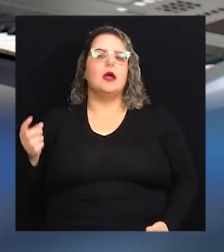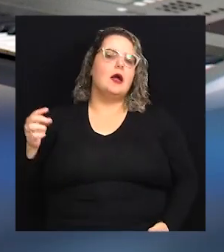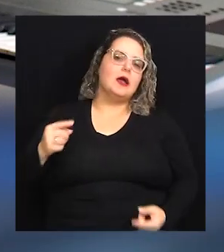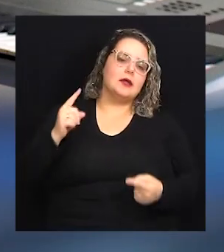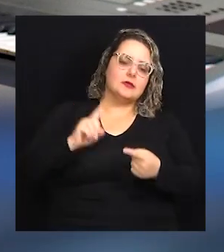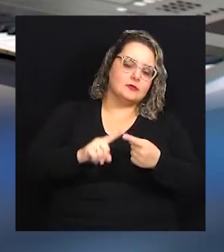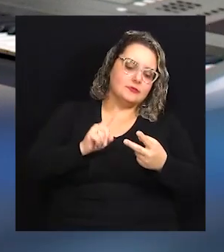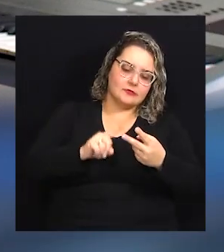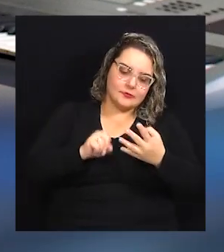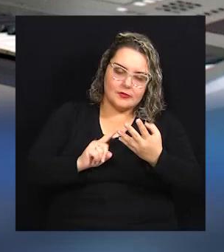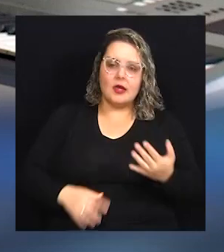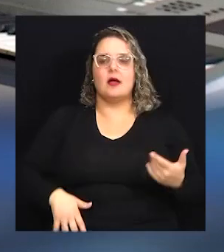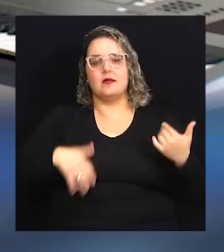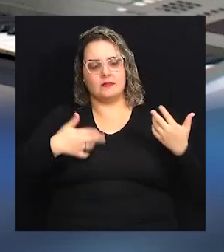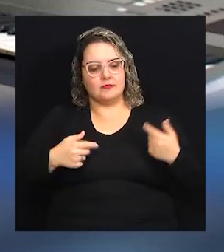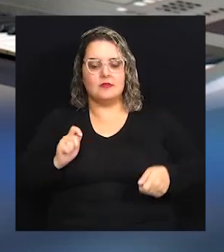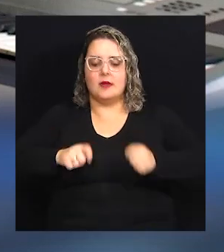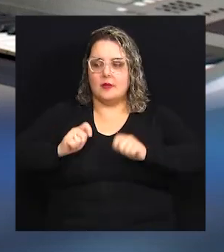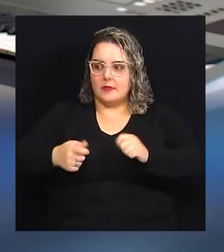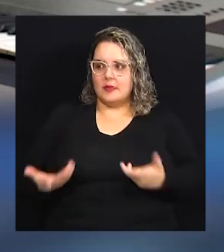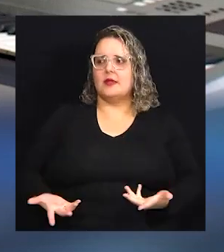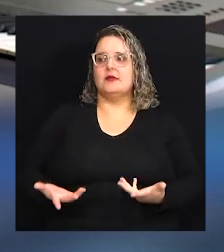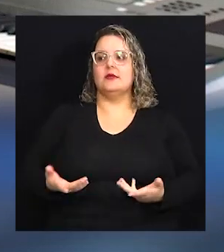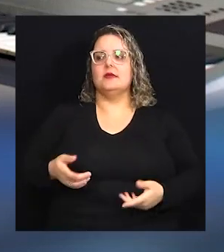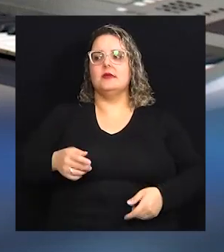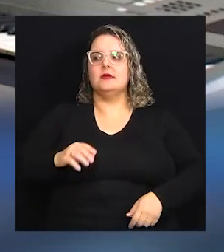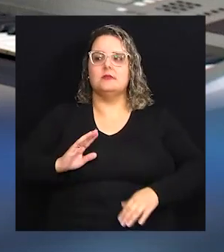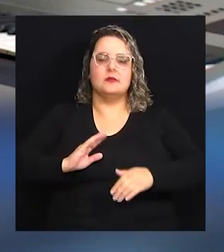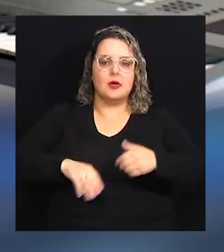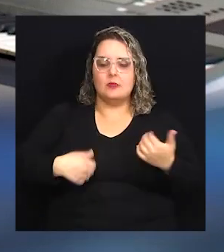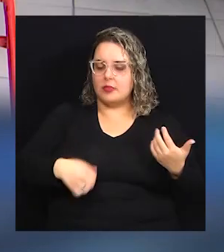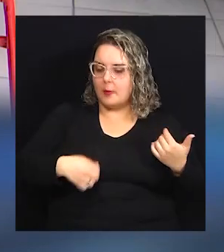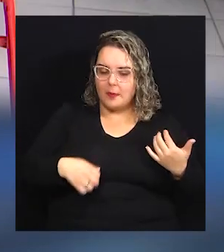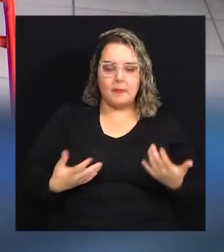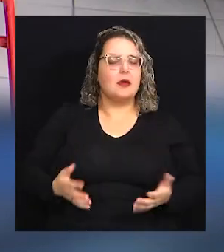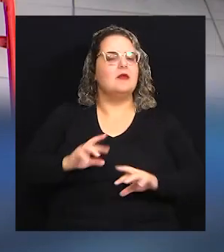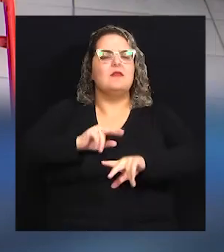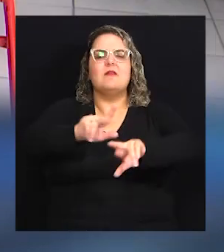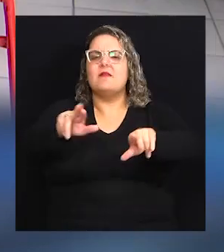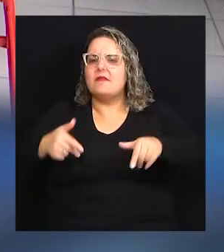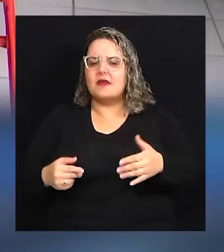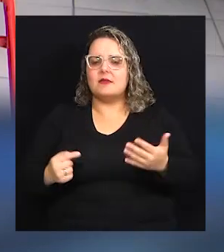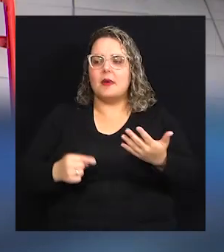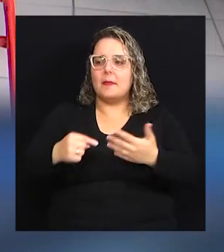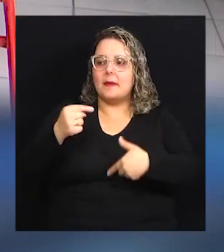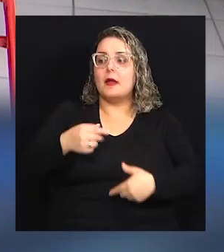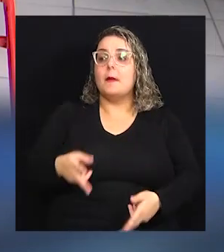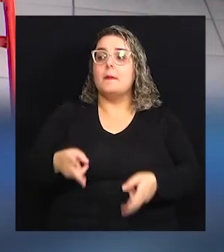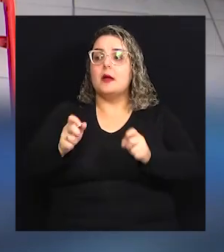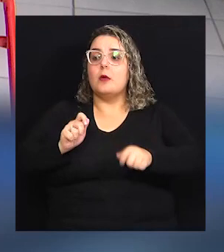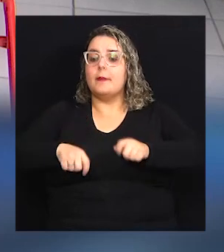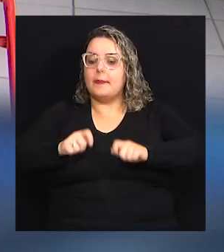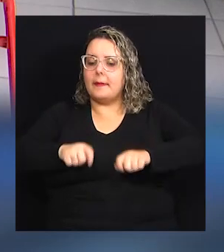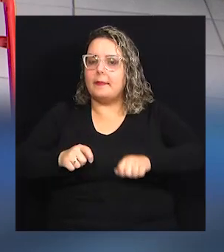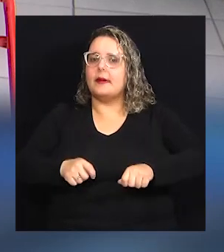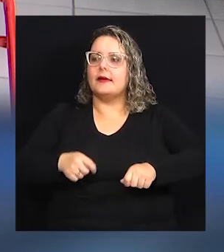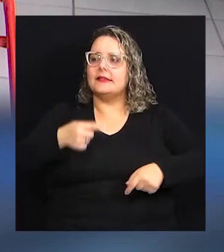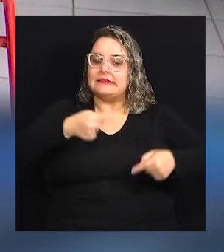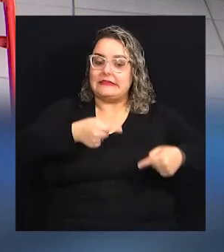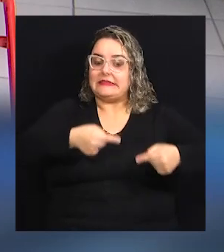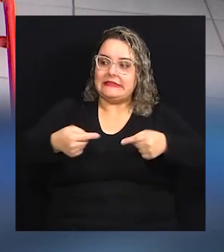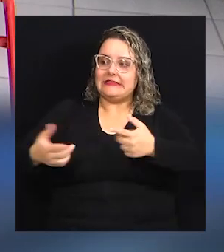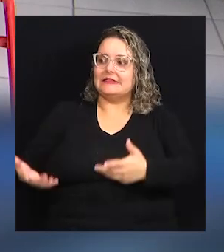terça, teclado, quarta, escaleta, quinta, batuque e sexta, ensaio do grupão. Já soube e percebi também que o batuque